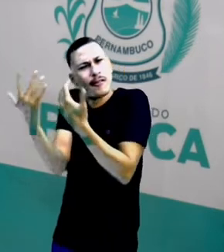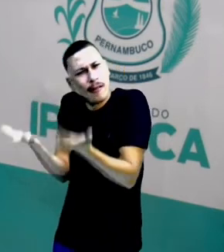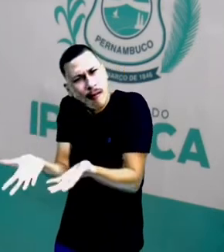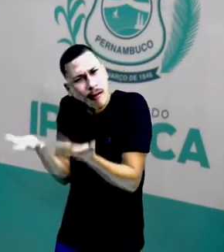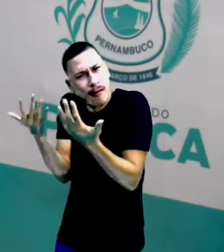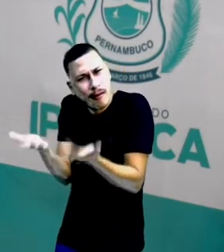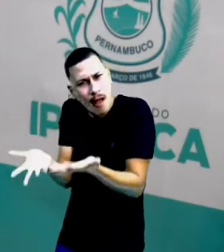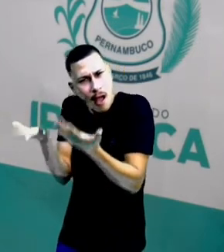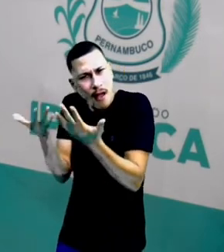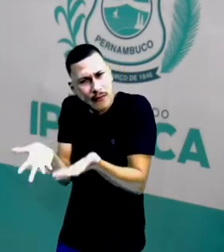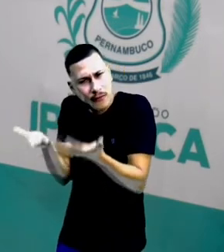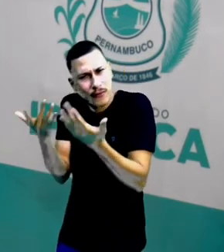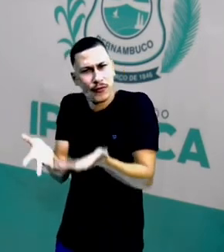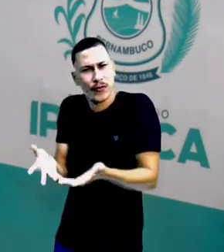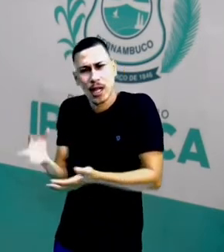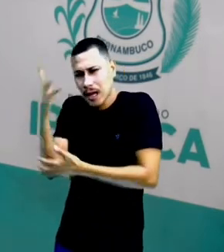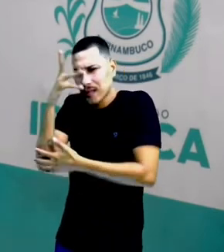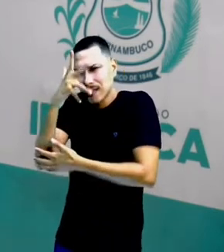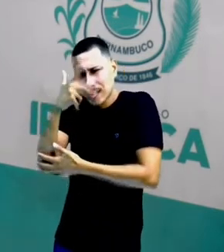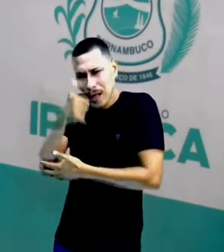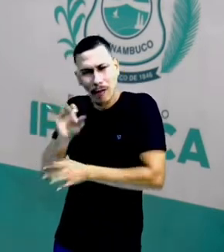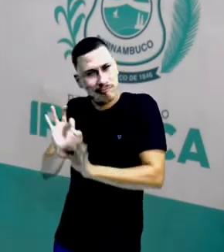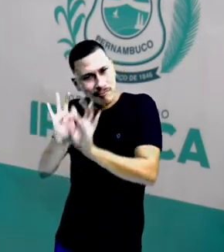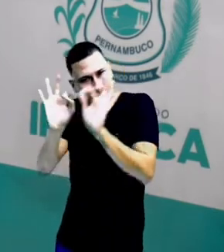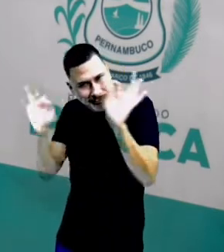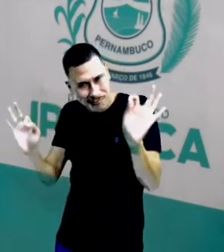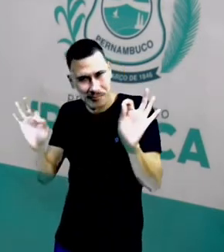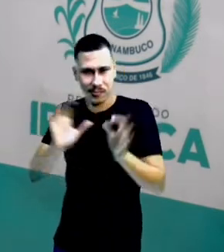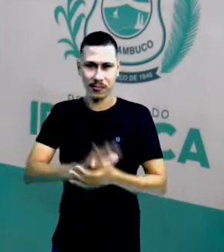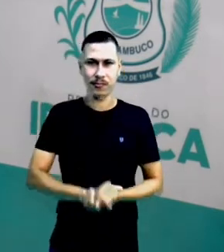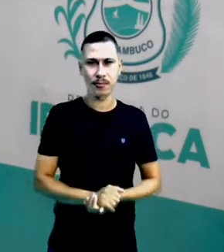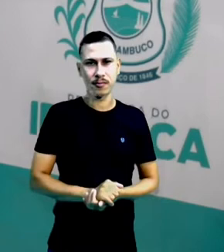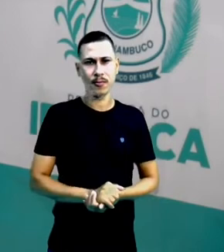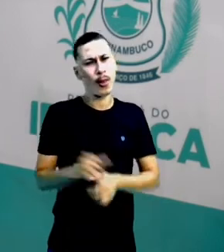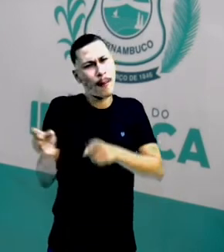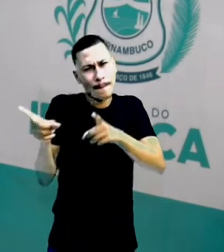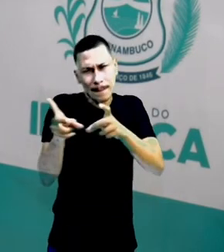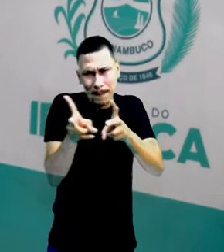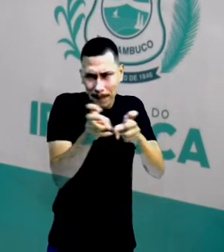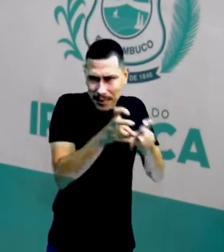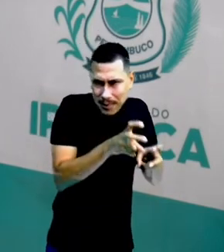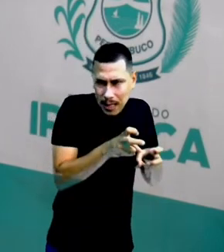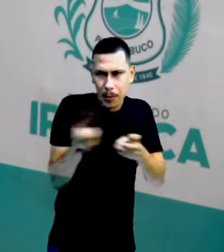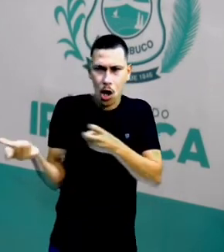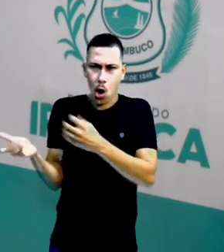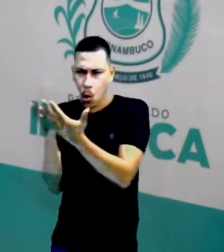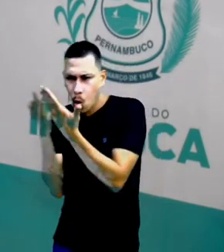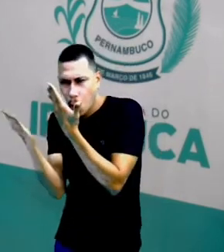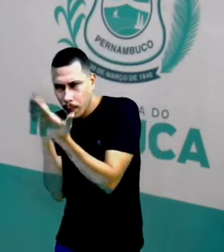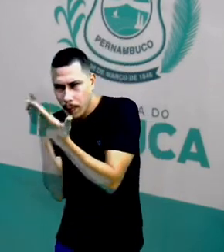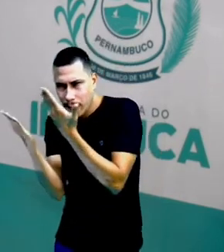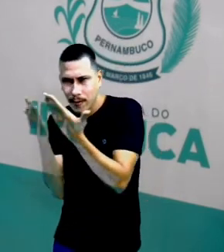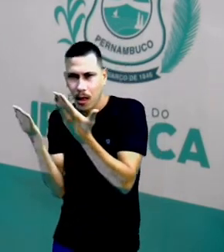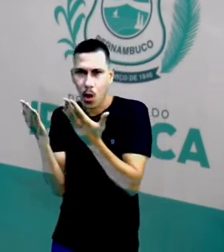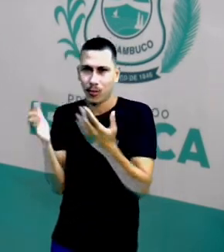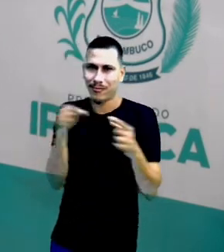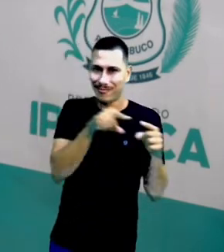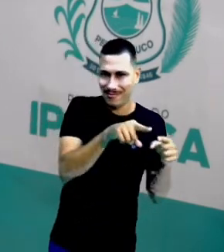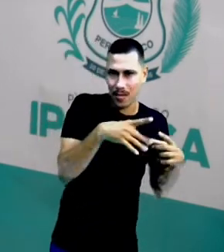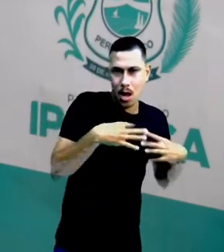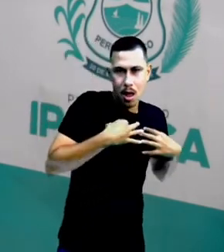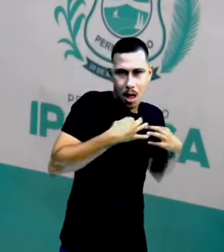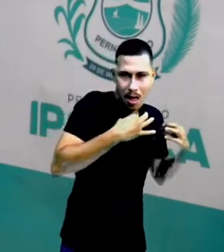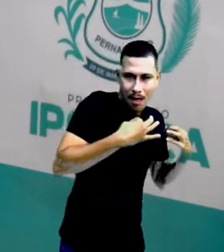é elegante, ela é bonita, né? Então veja que aí há uma comparação entre a